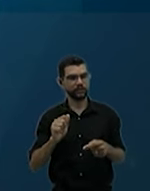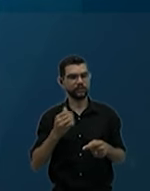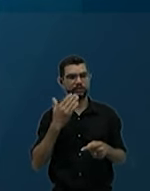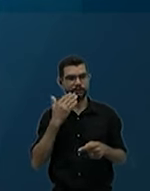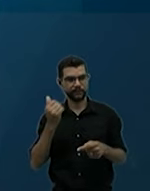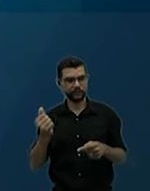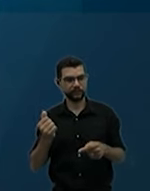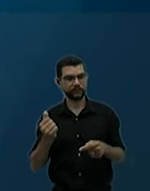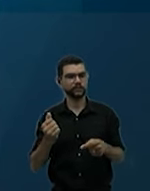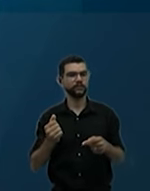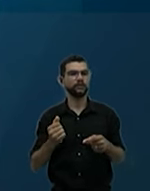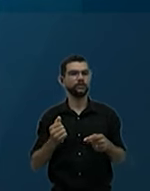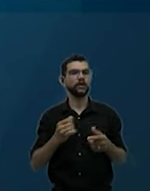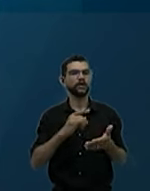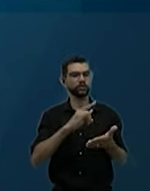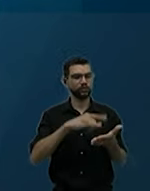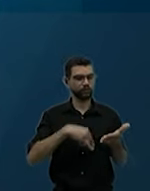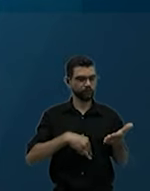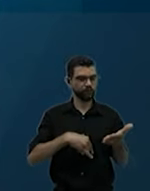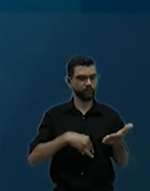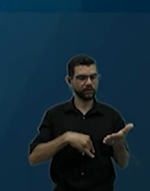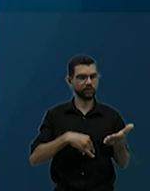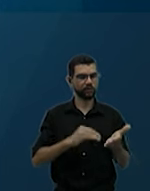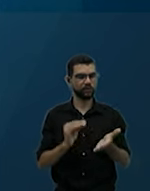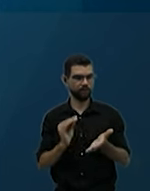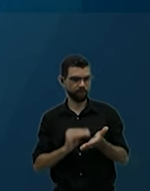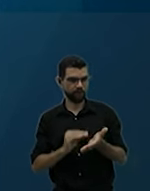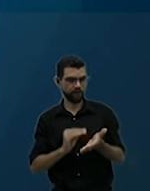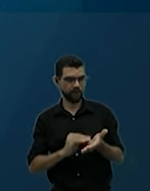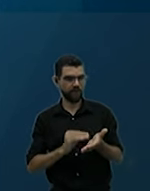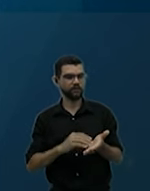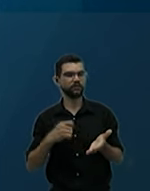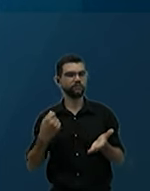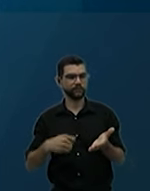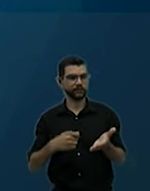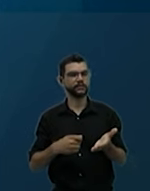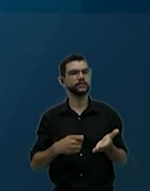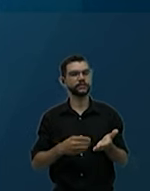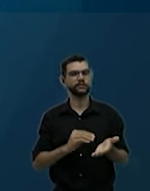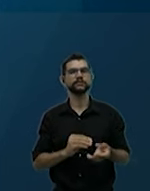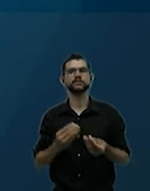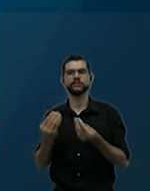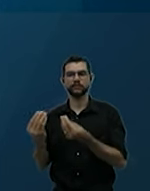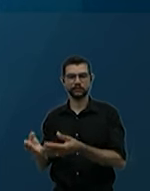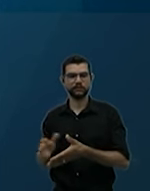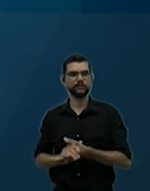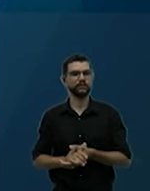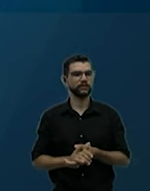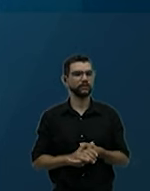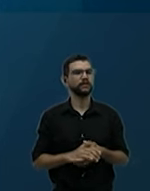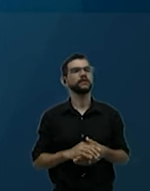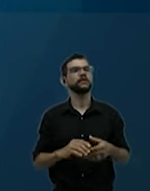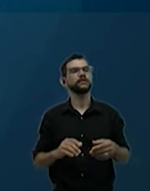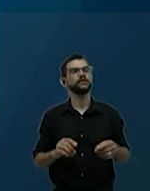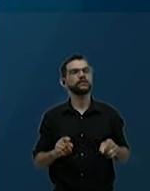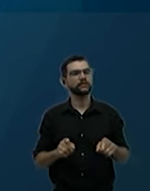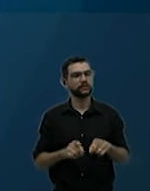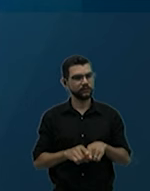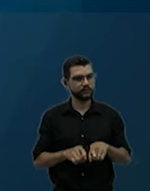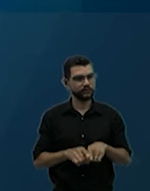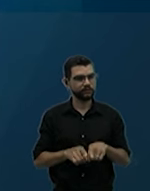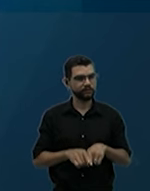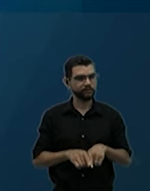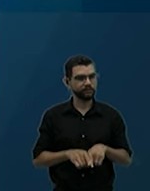não juntado ao processo administrativo, B, testemunha não apresentada em justificação administrativa designada para tanto,